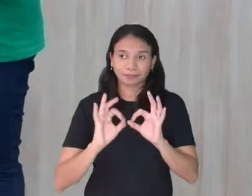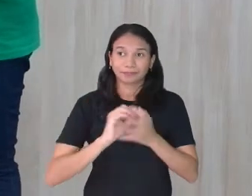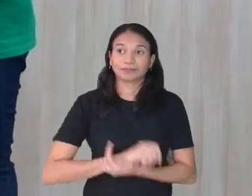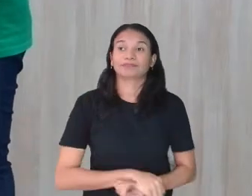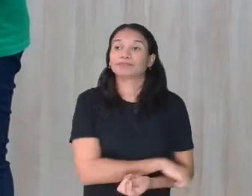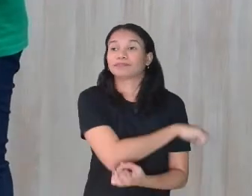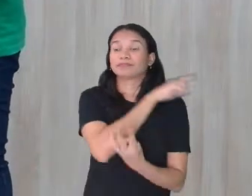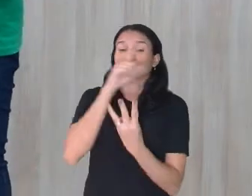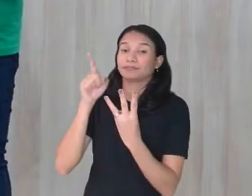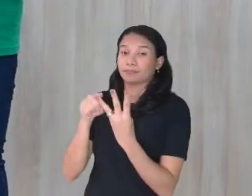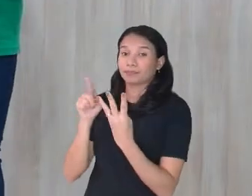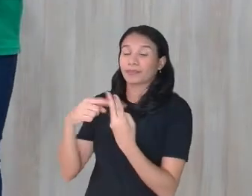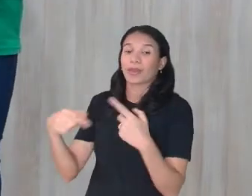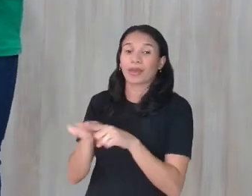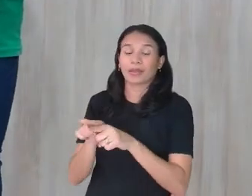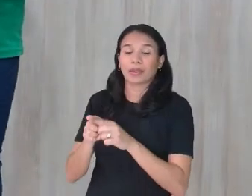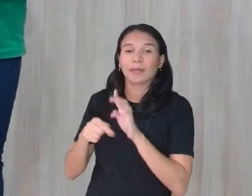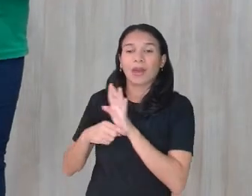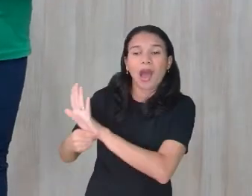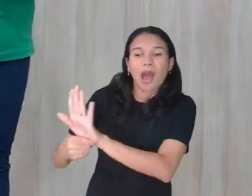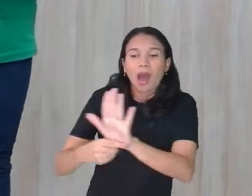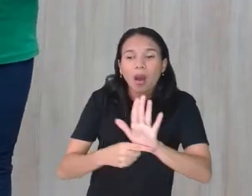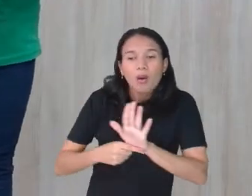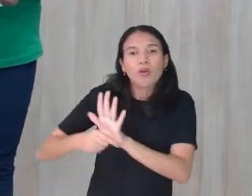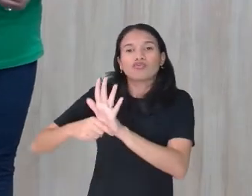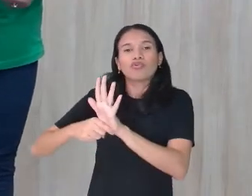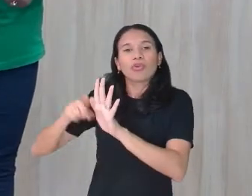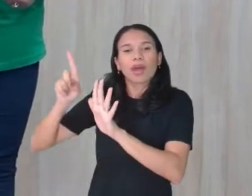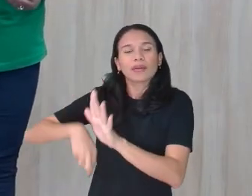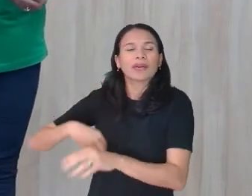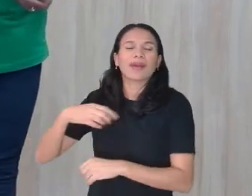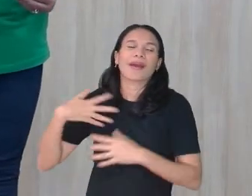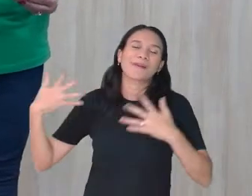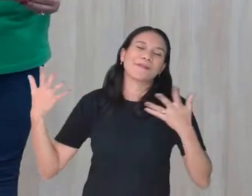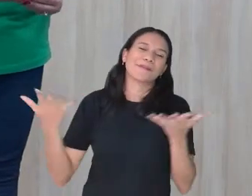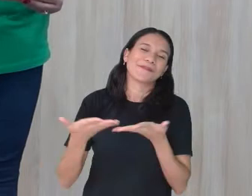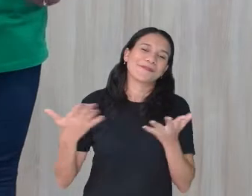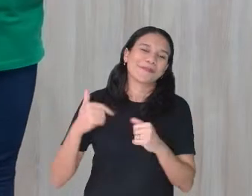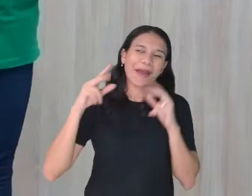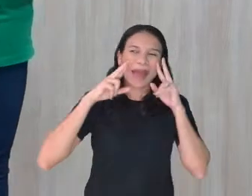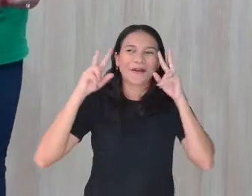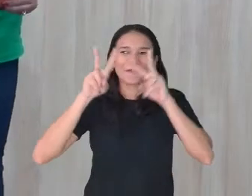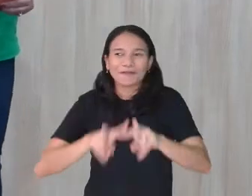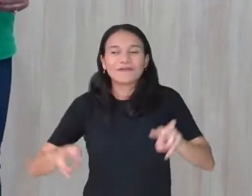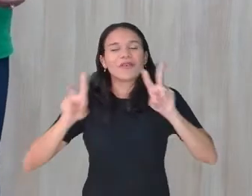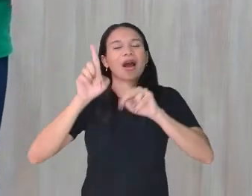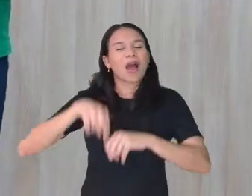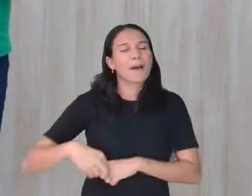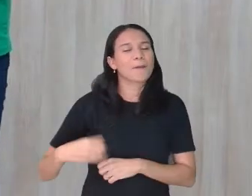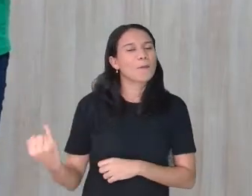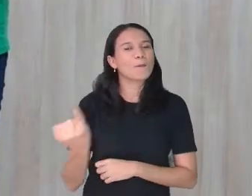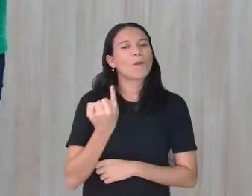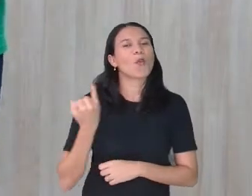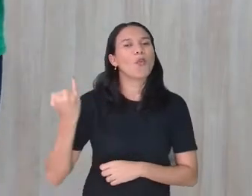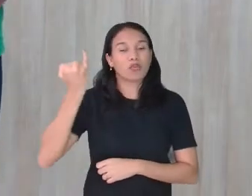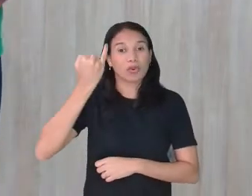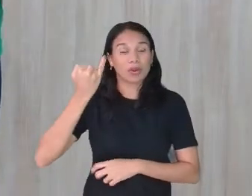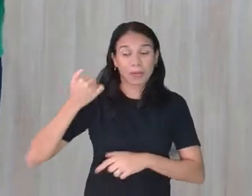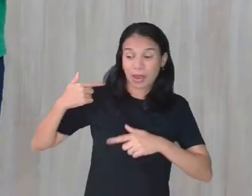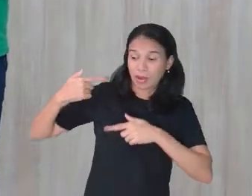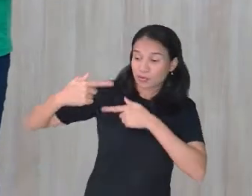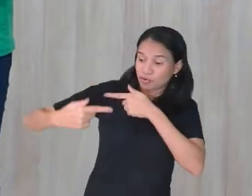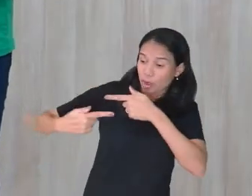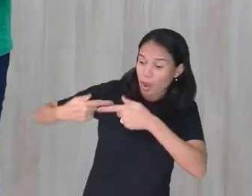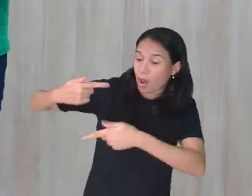E, por fim, a solidariedade, que é a beleza que nós estamos vendo hoje, ela é importante para que novas gerações,